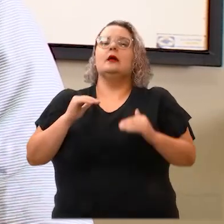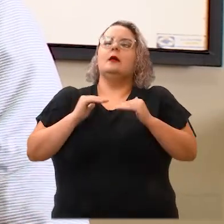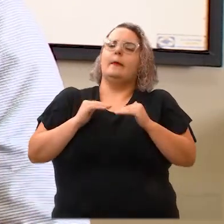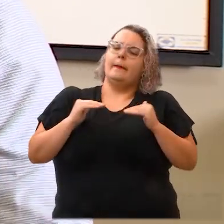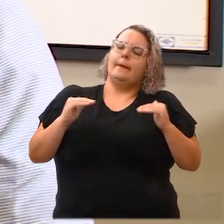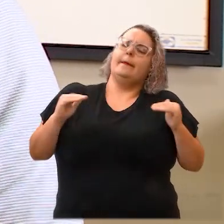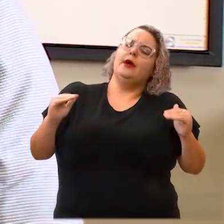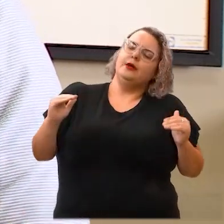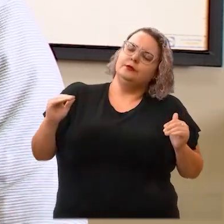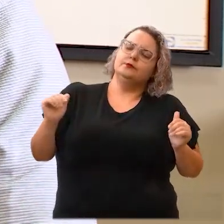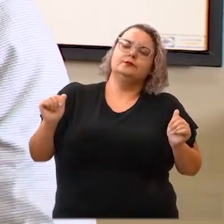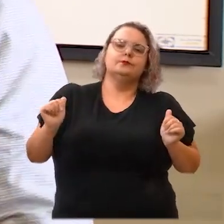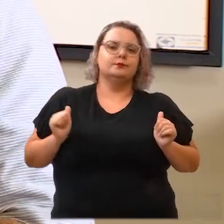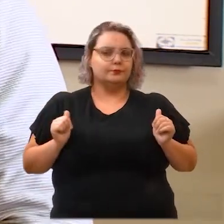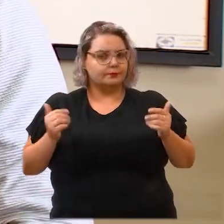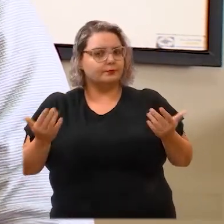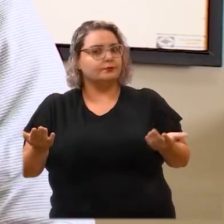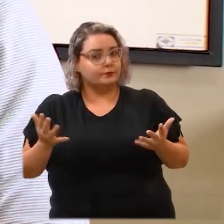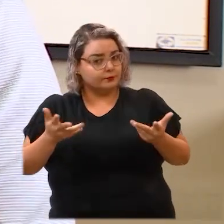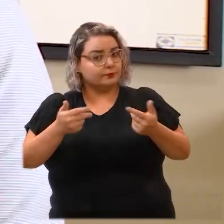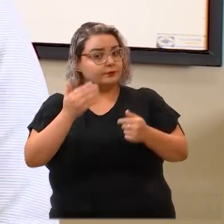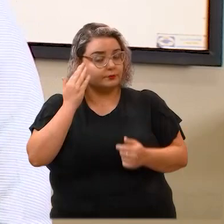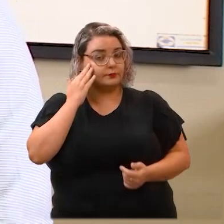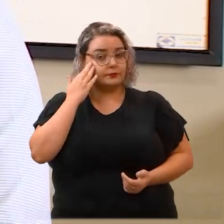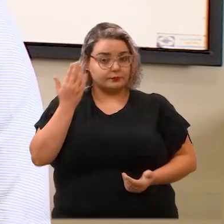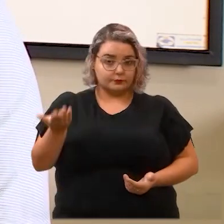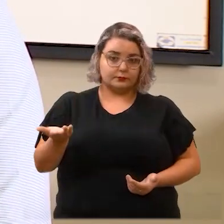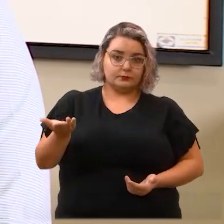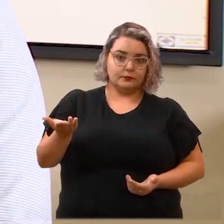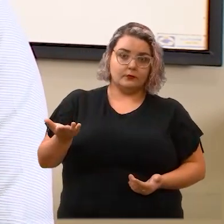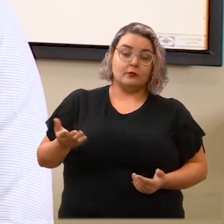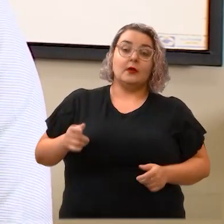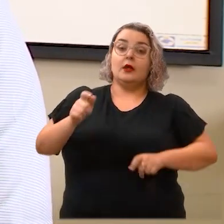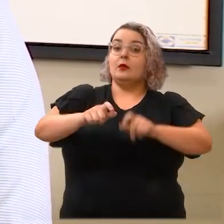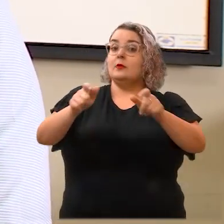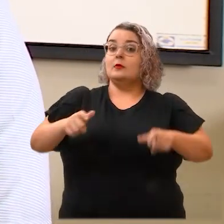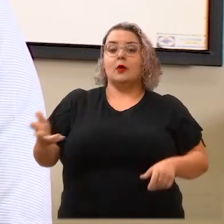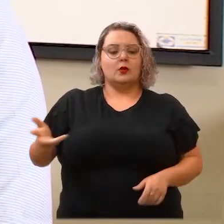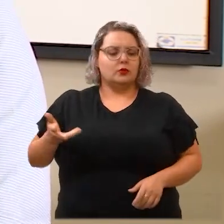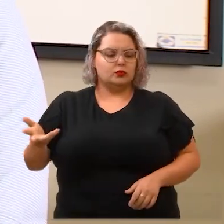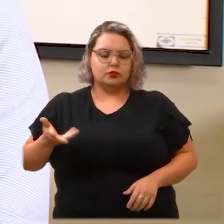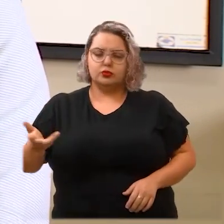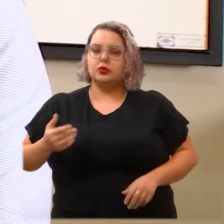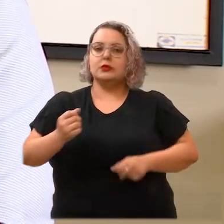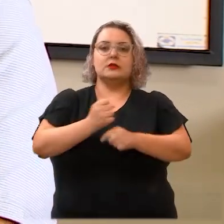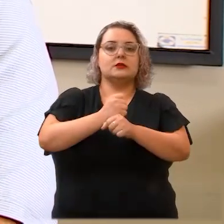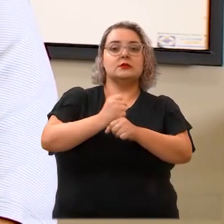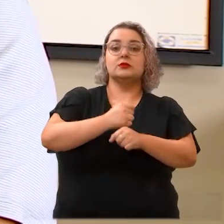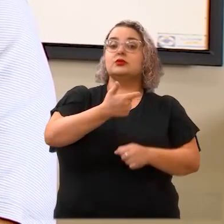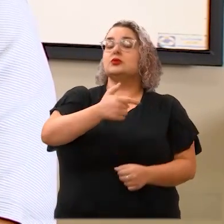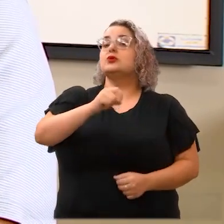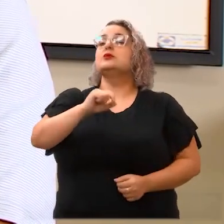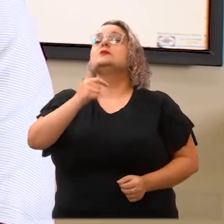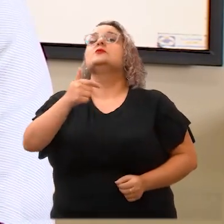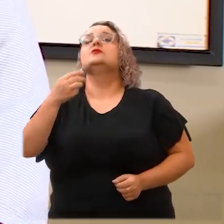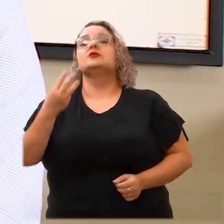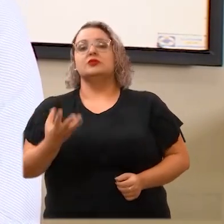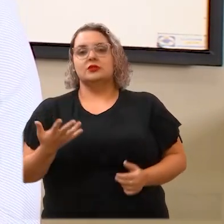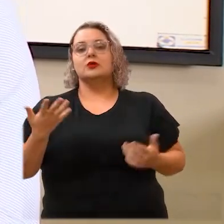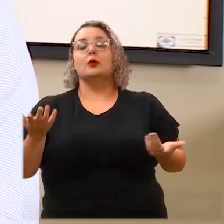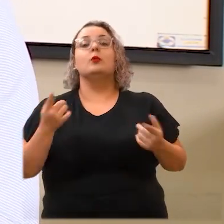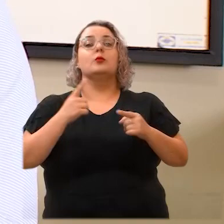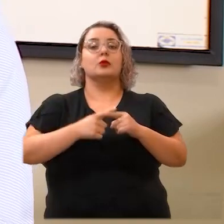que todo mundo conhece por isso a galera aí né acelerando nesse ano de 2023